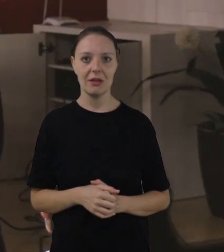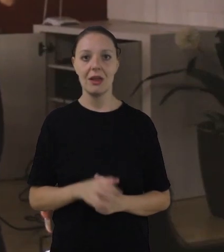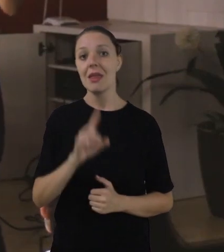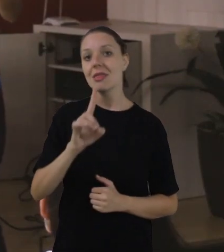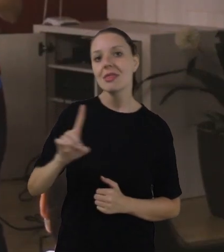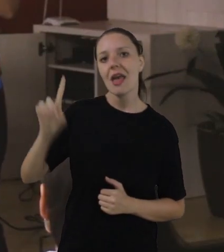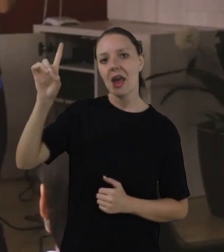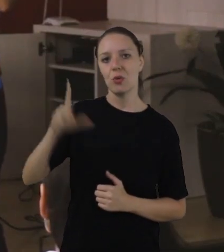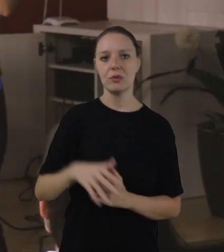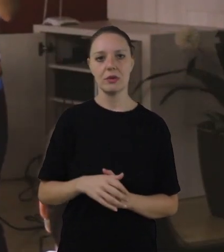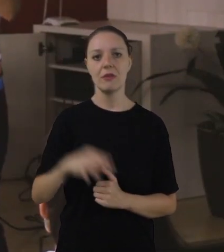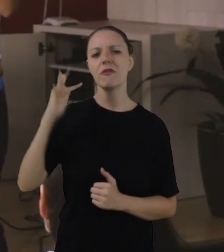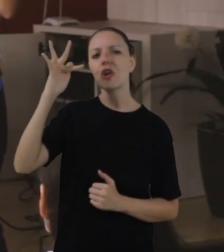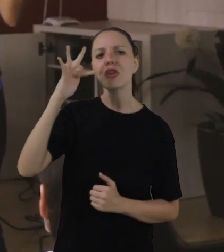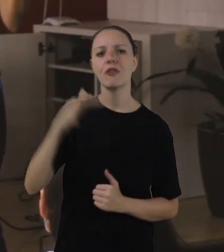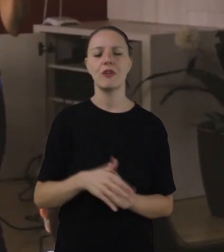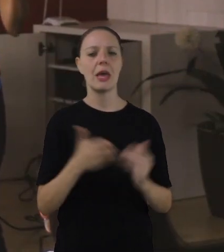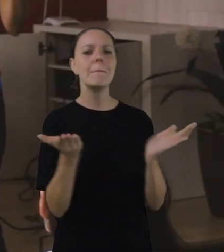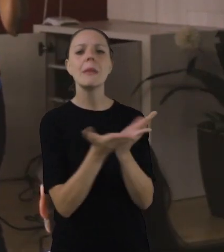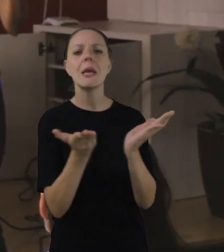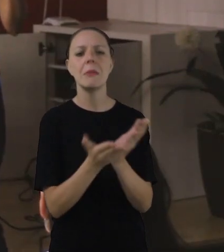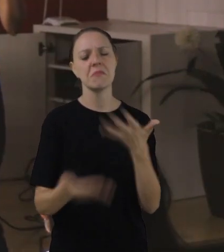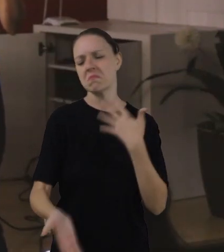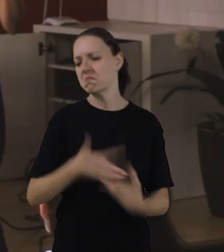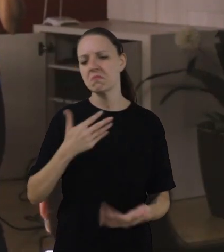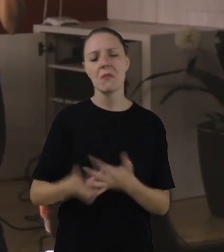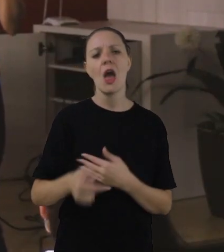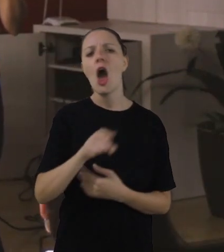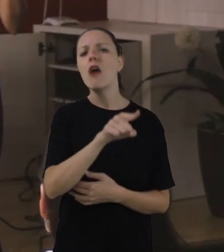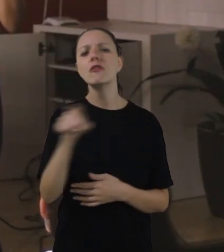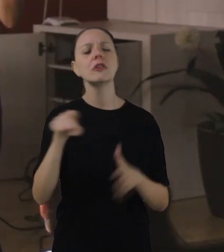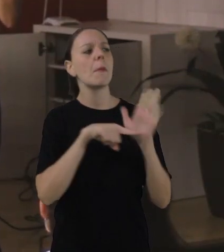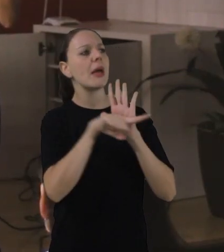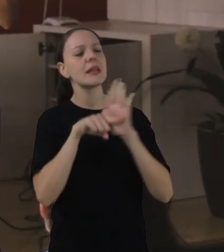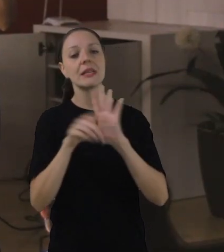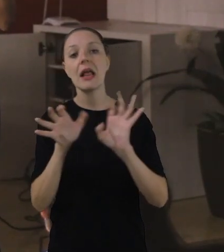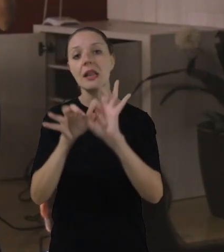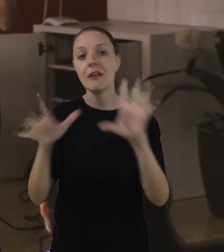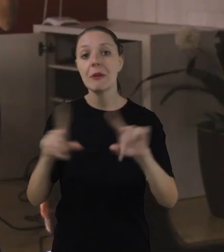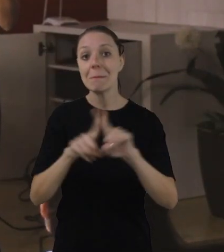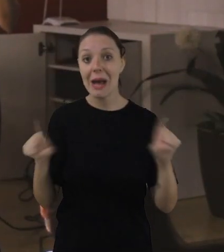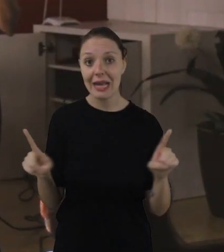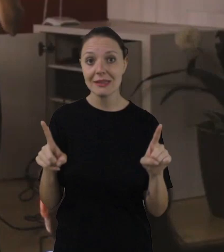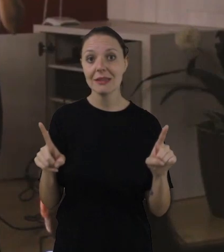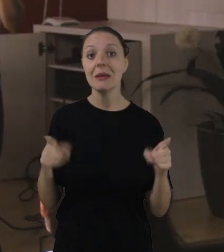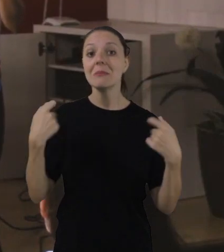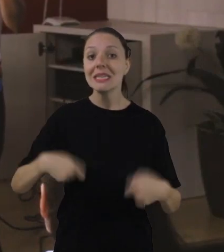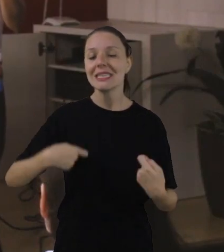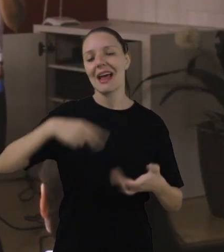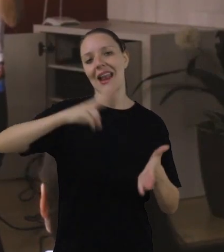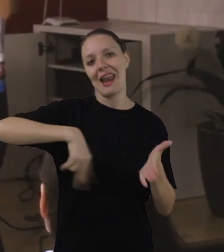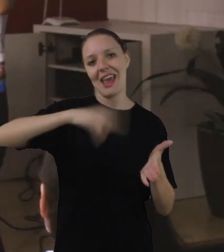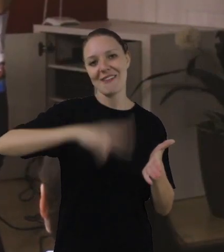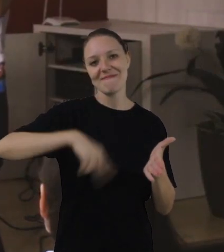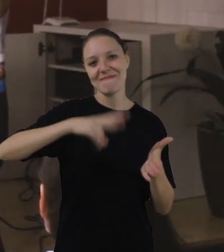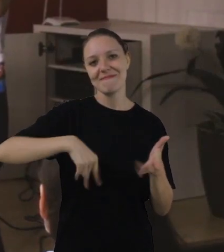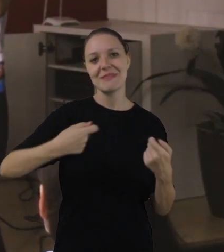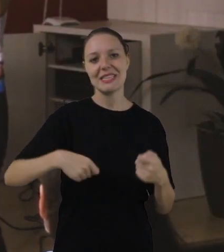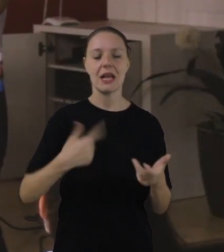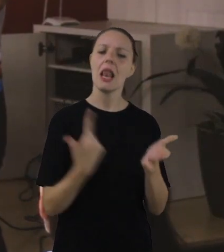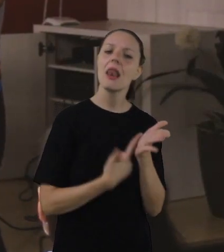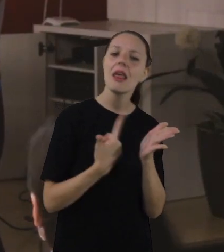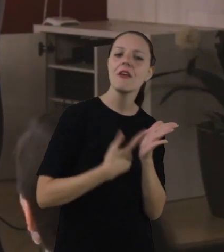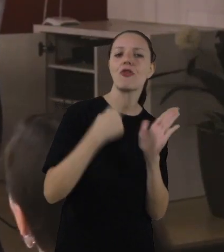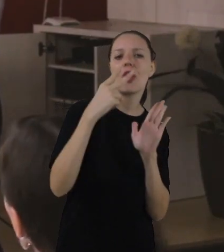a Bíblia, não importa a fonte onde você vai buscar, mas para qualquer que seja ela, você vai ter que ler. Você vai ter que ler um